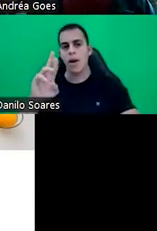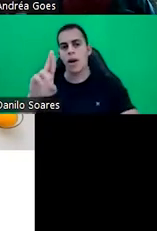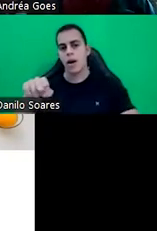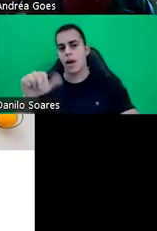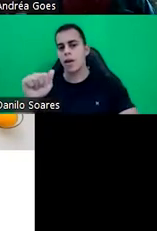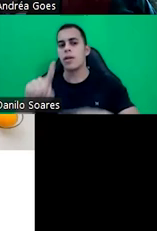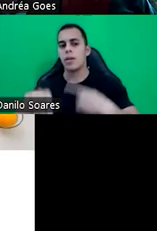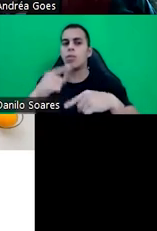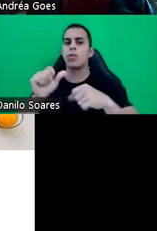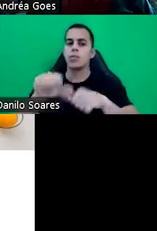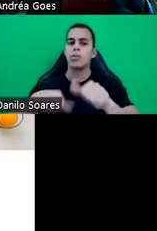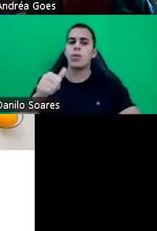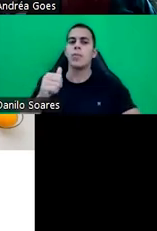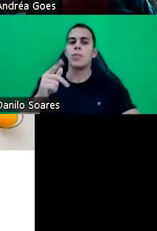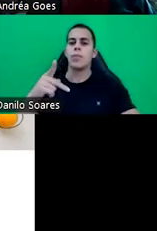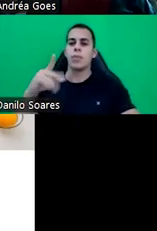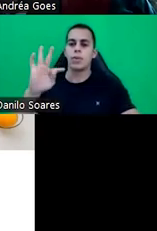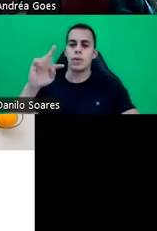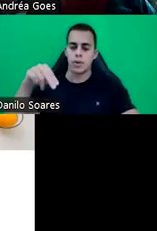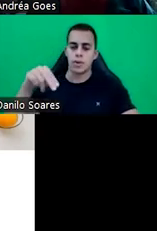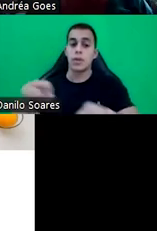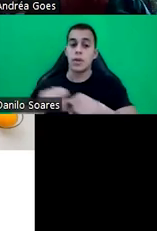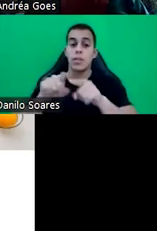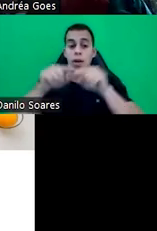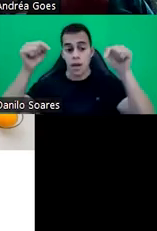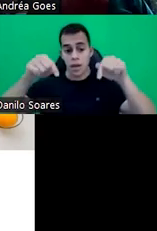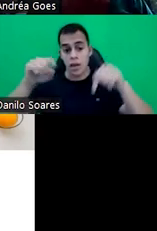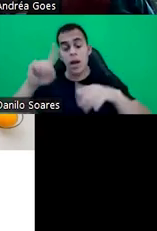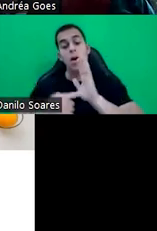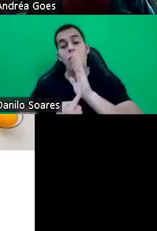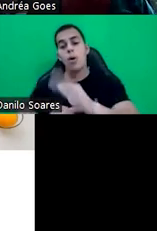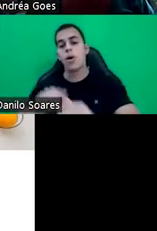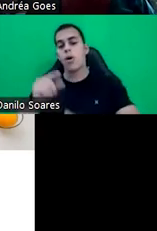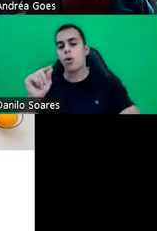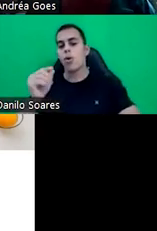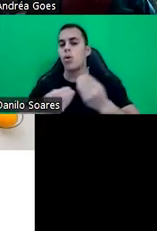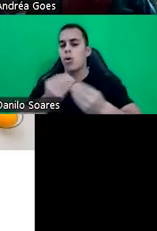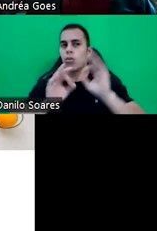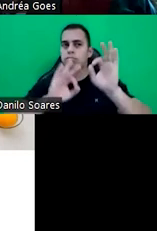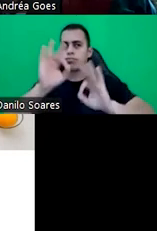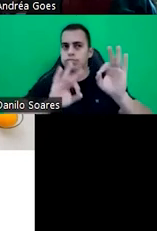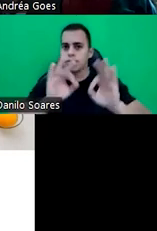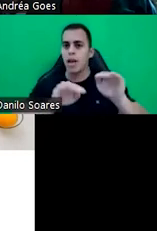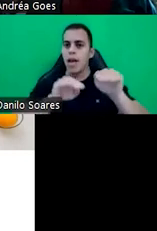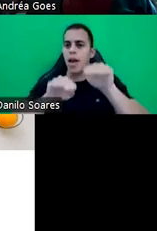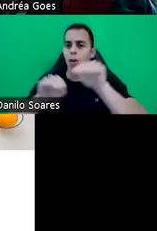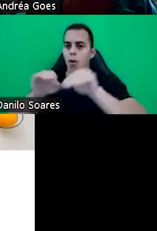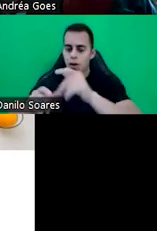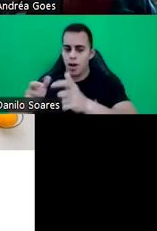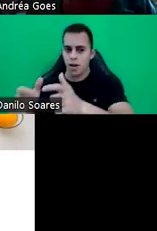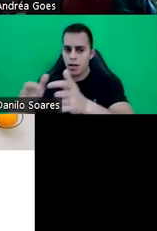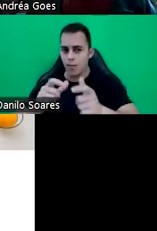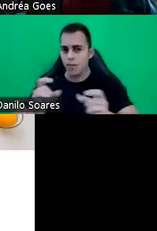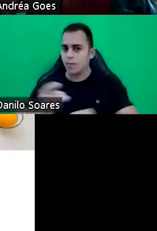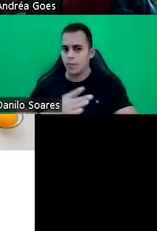proteína. E aqui embaixo um Lego também para mostrar como é que a gente pode regular essas regiões e etc. Tá,